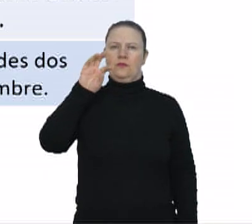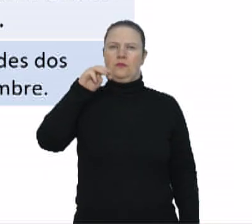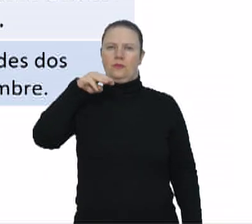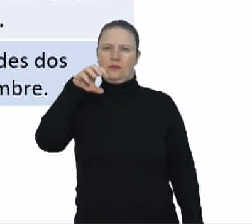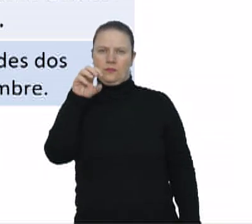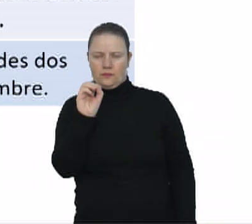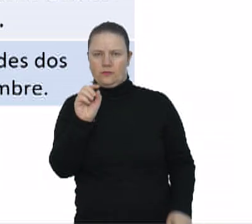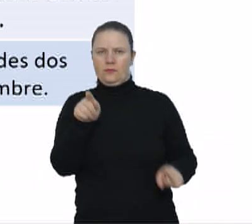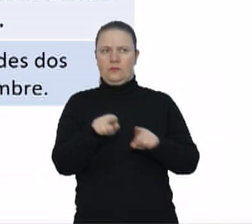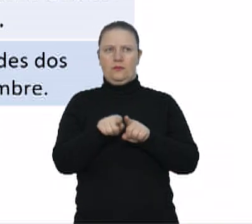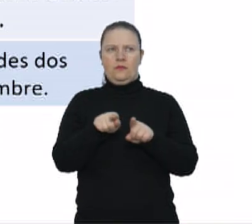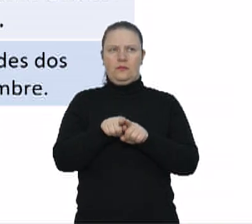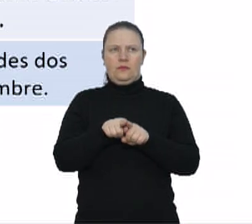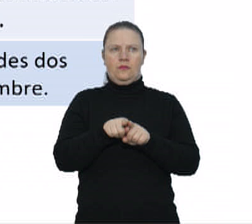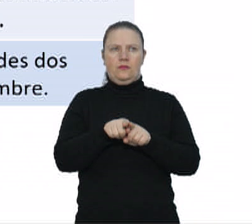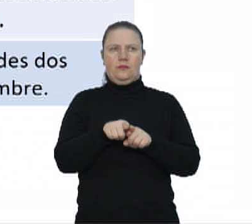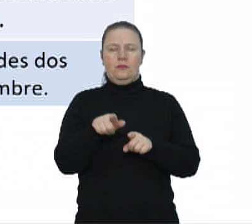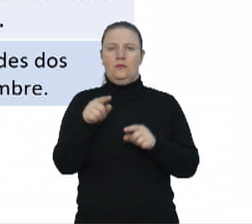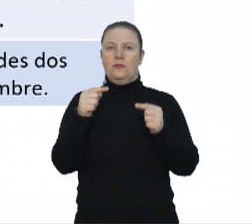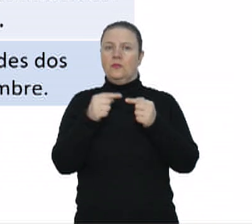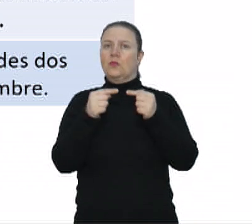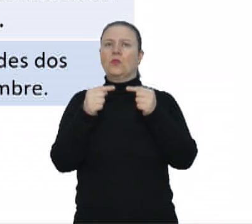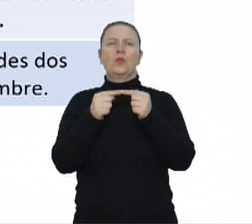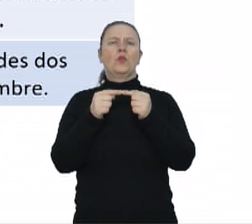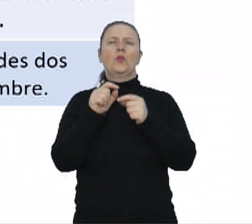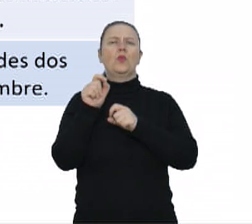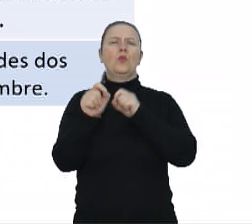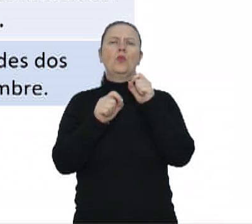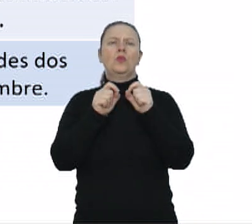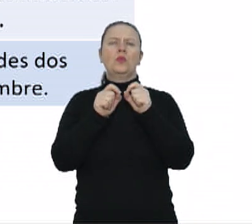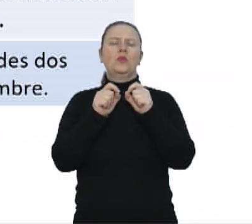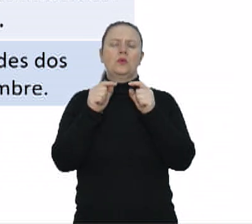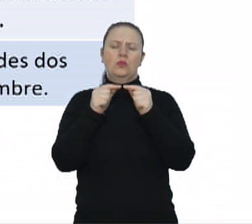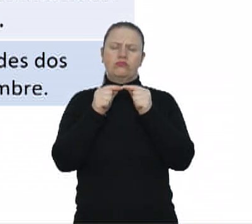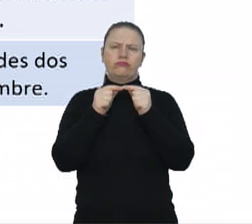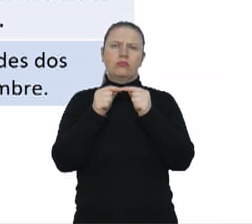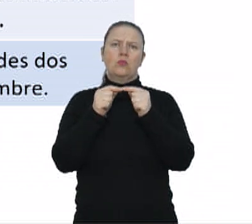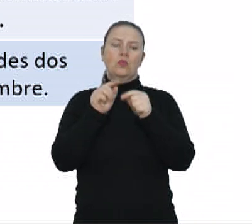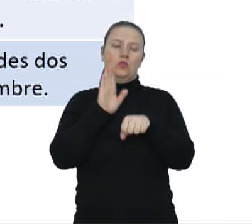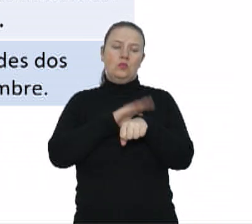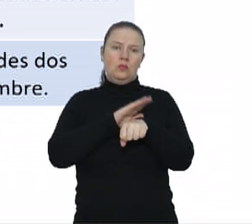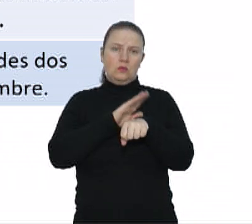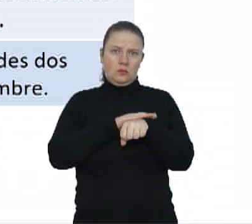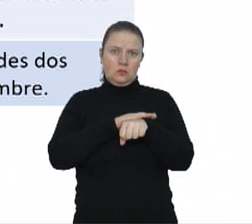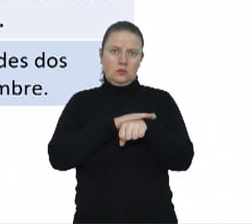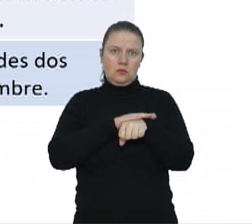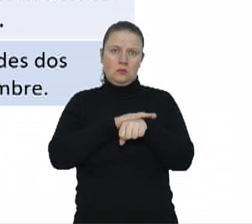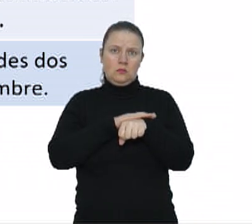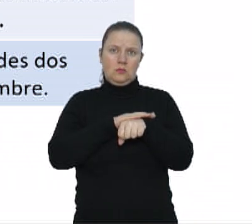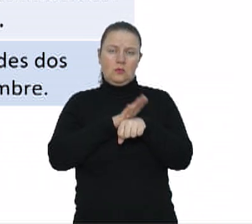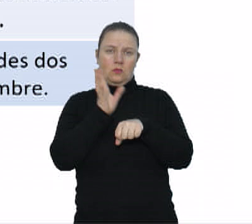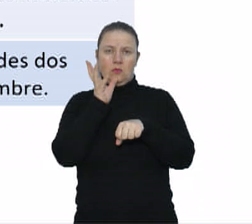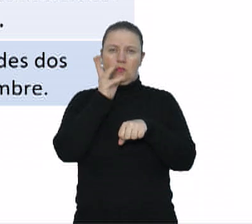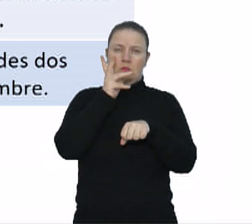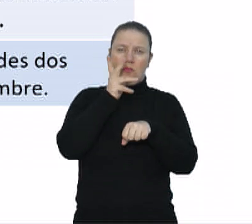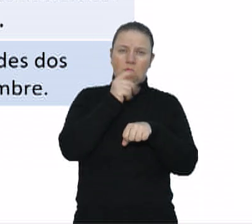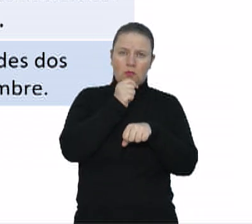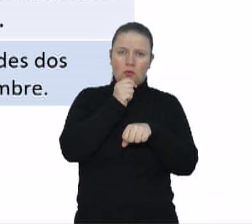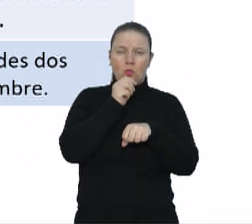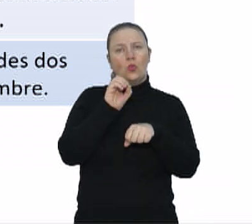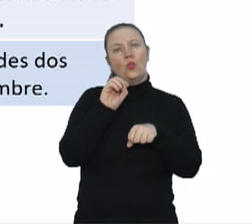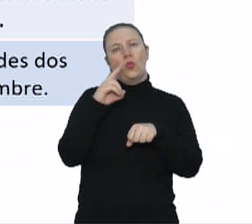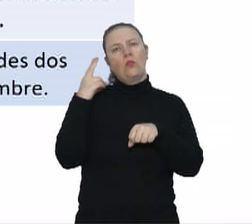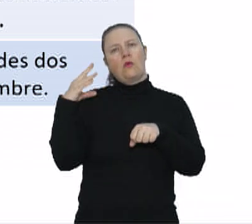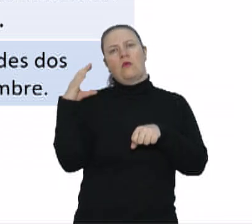sons. Tem a ver com a questão da duração, né? Curtos e longos. Então, o ritmo é aquilo que vai